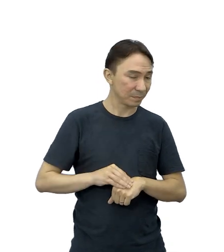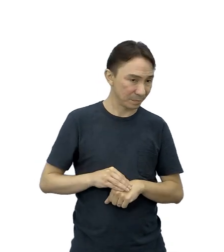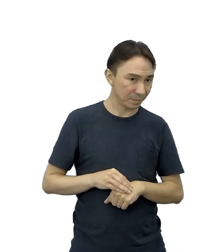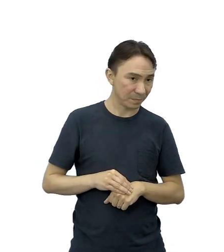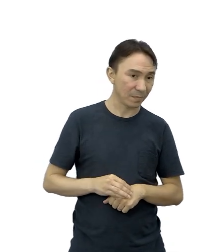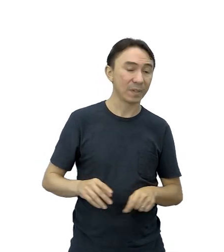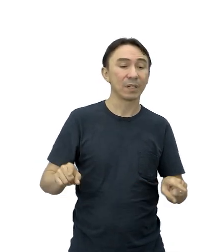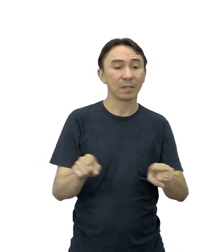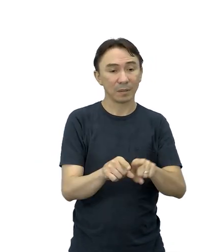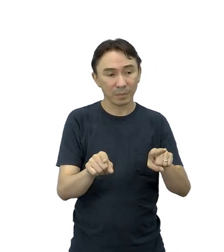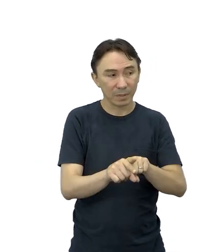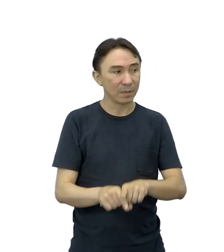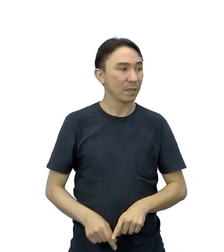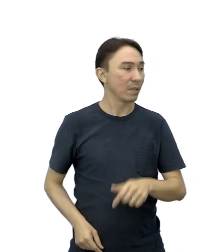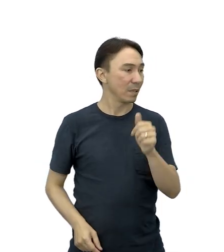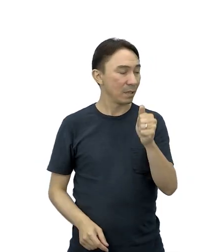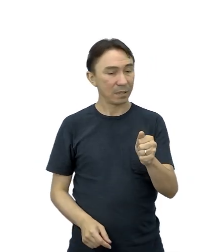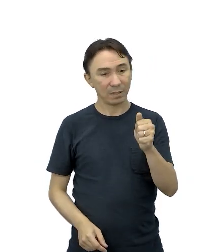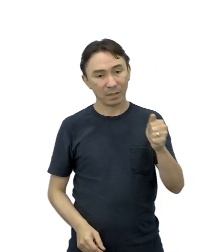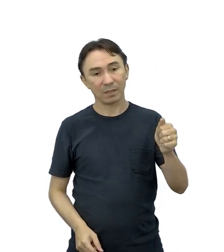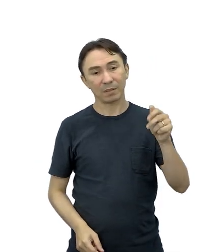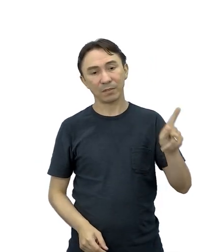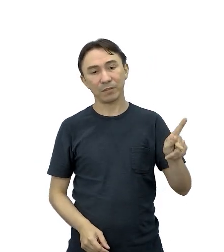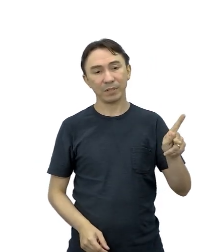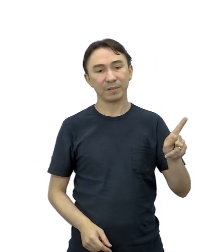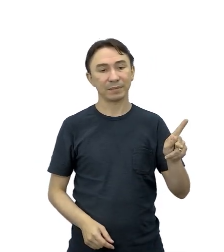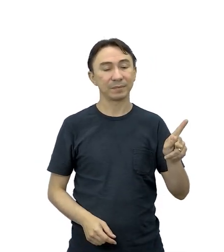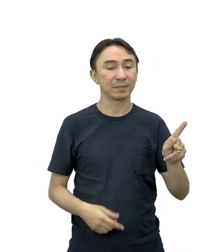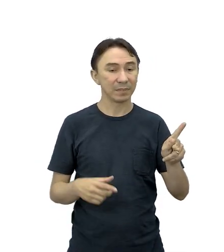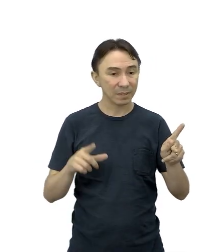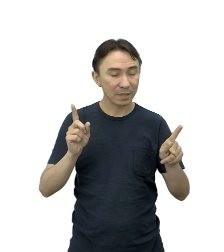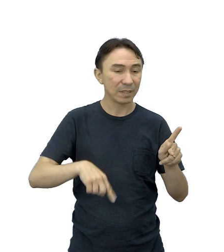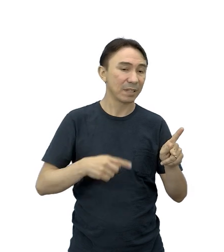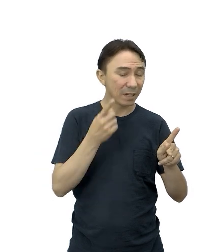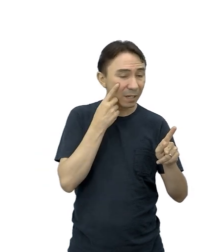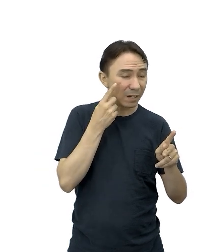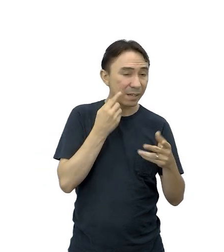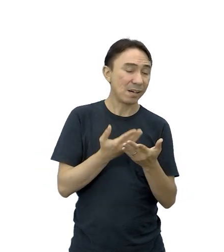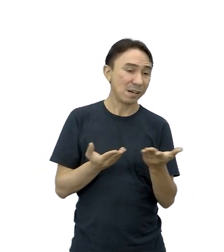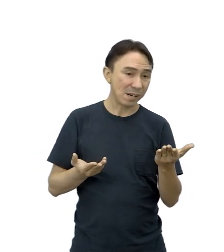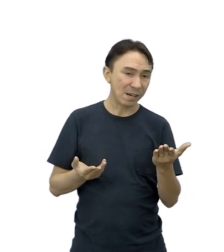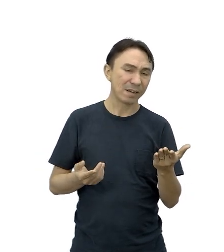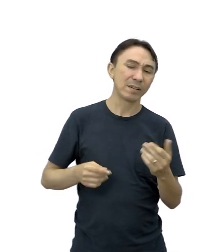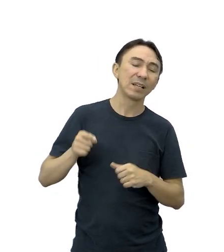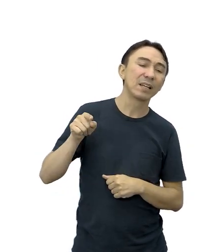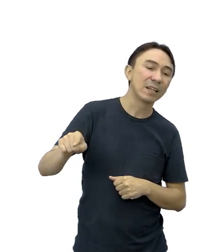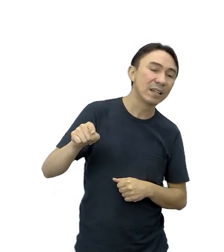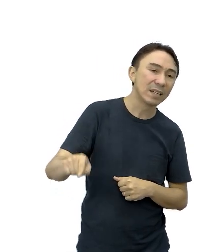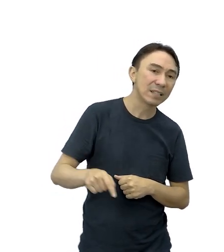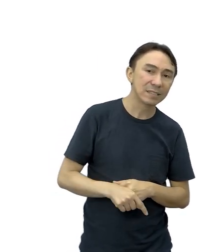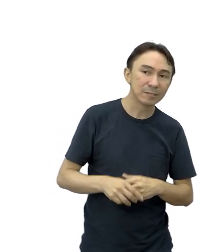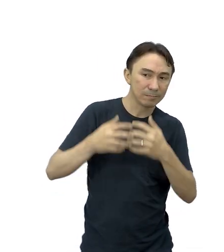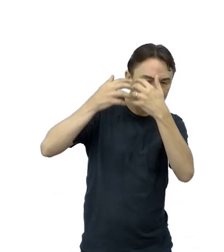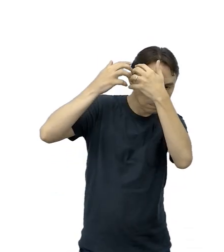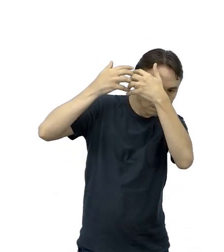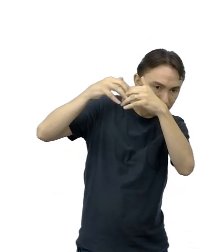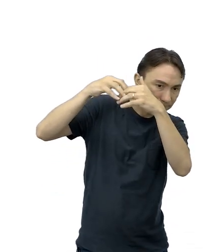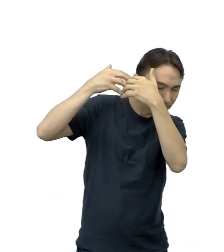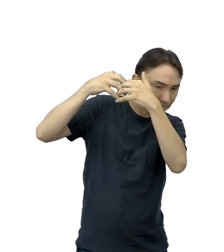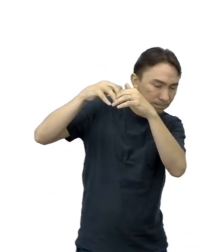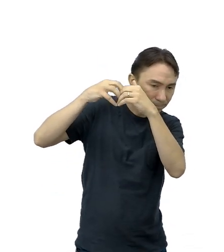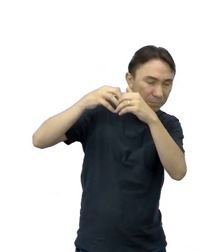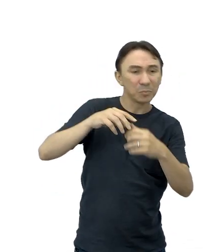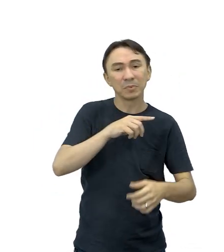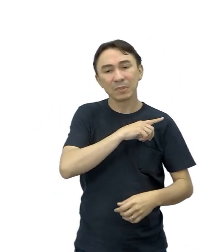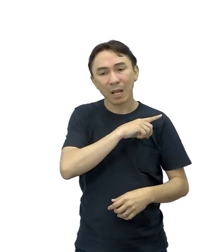a avaliação da aprendizagem em processo, que é uma avaliação que diagnostica o nível de conhecimento cognitivo relativo